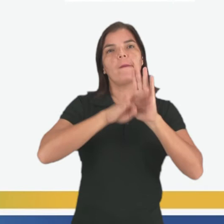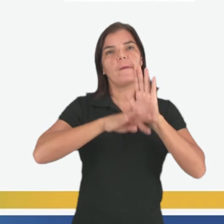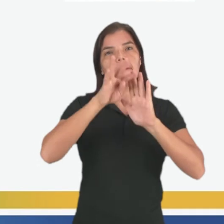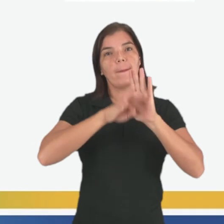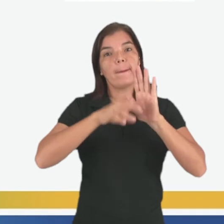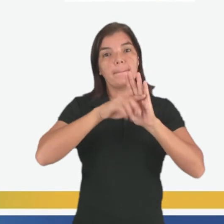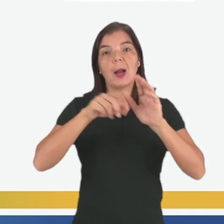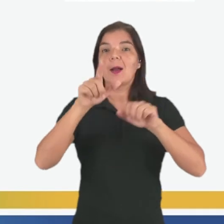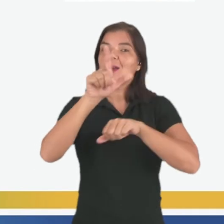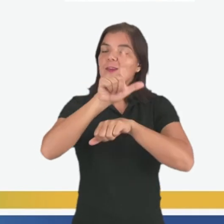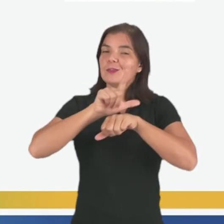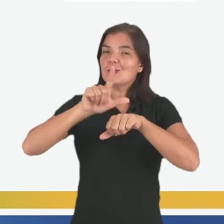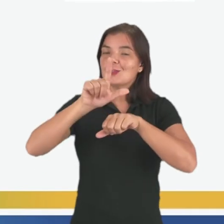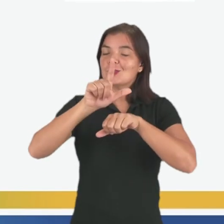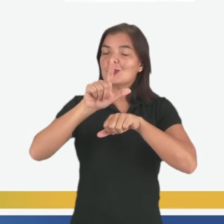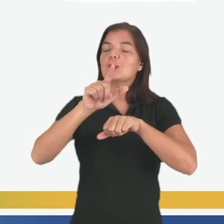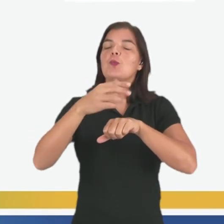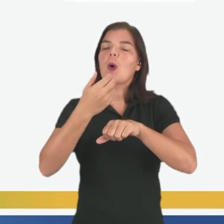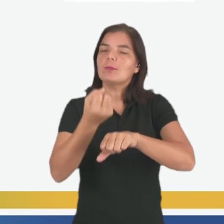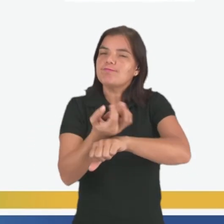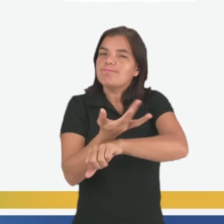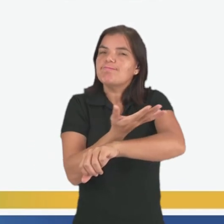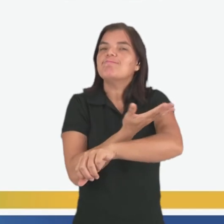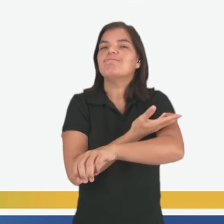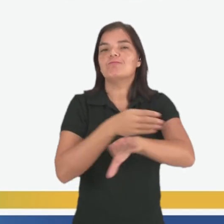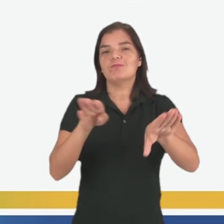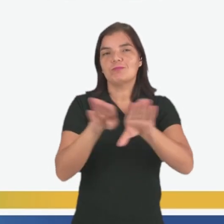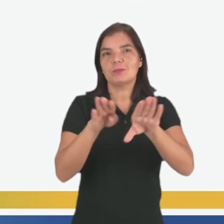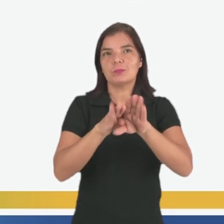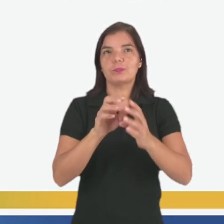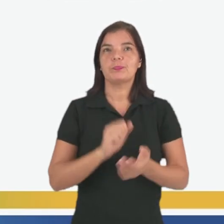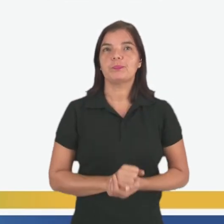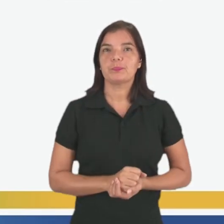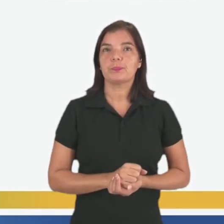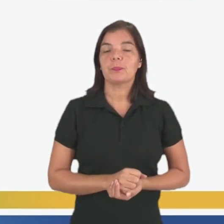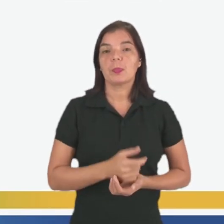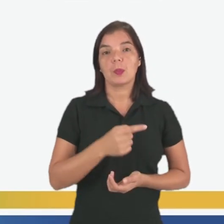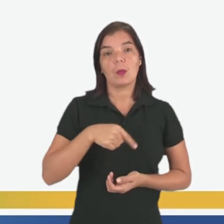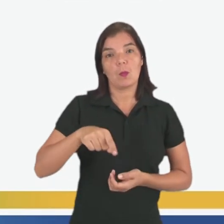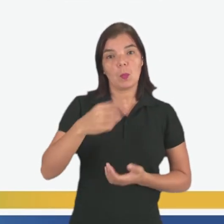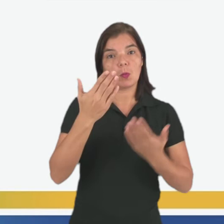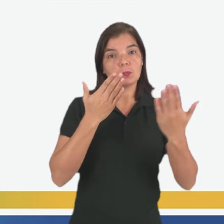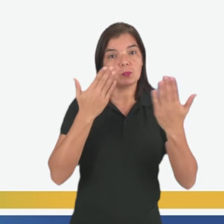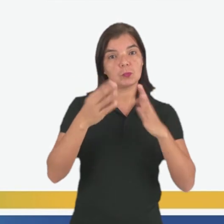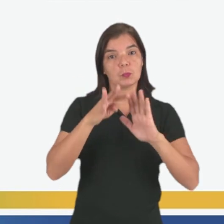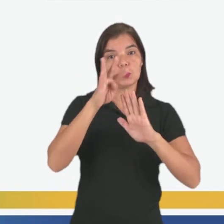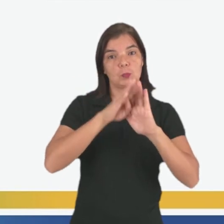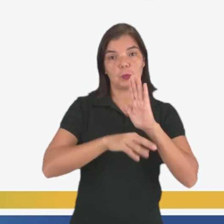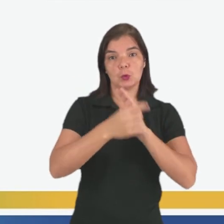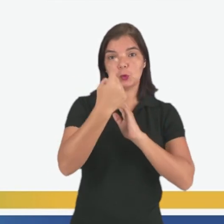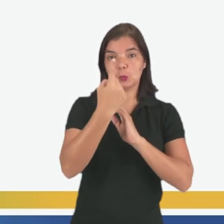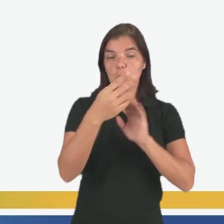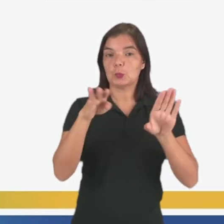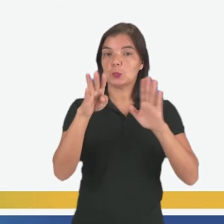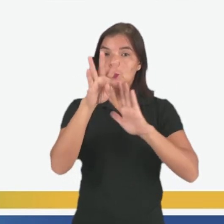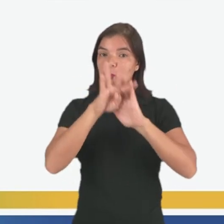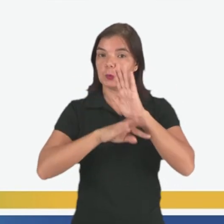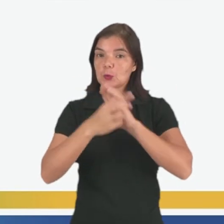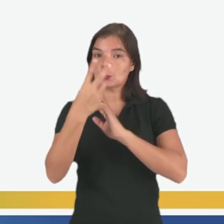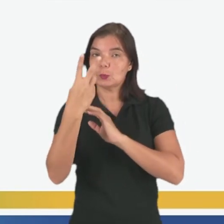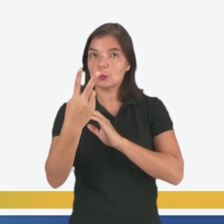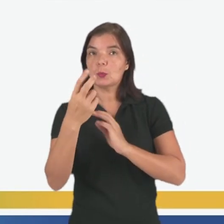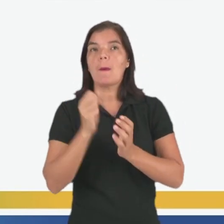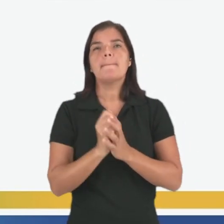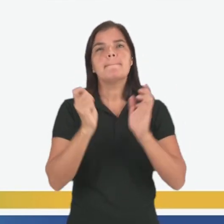mais subjetivo, então vai causar uma emoção no leitor. Então, pessoal, comparando o texto 1 e o texto